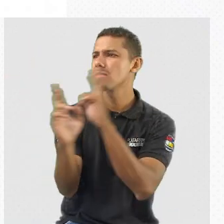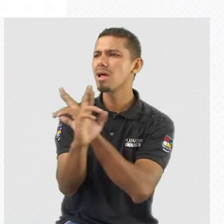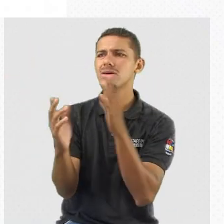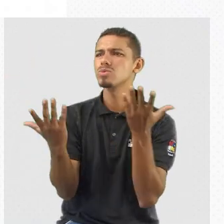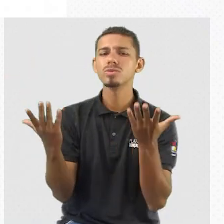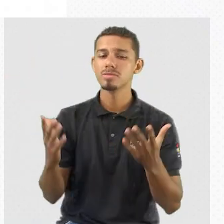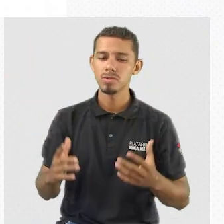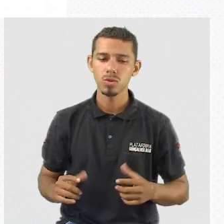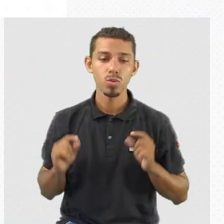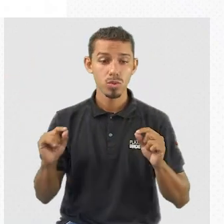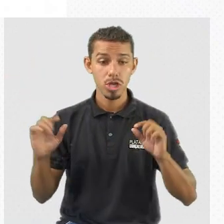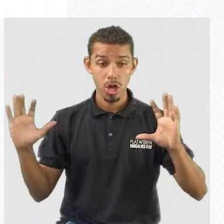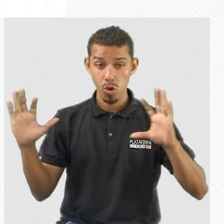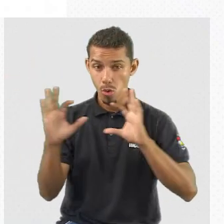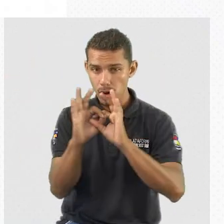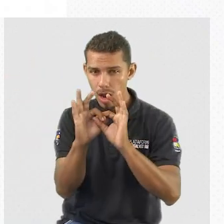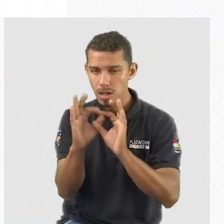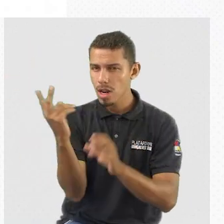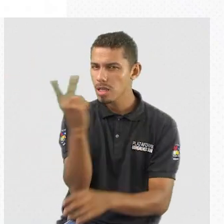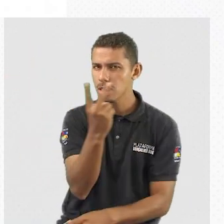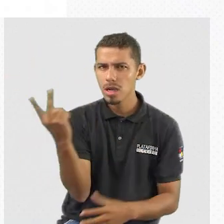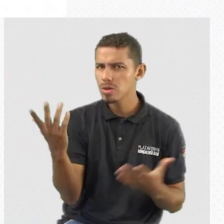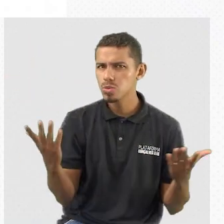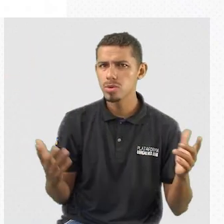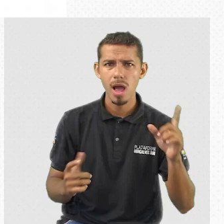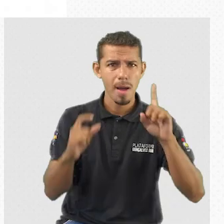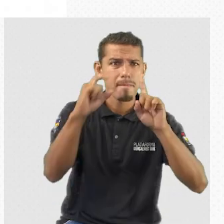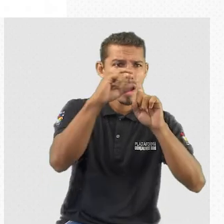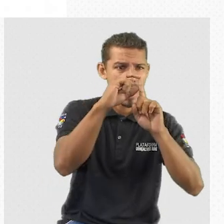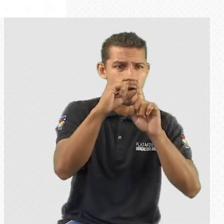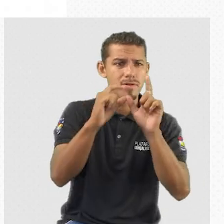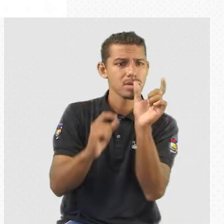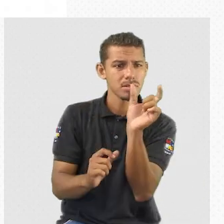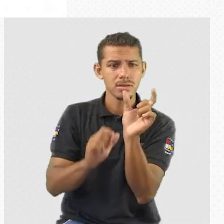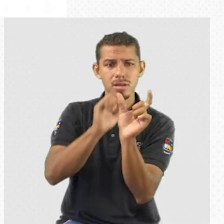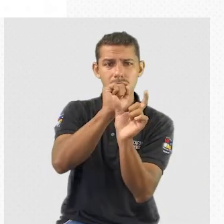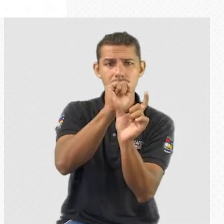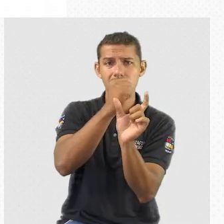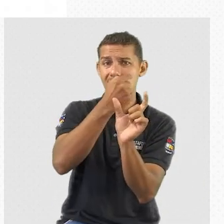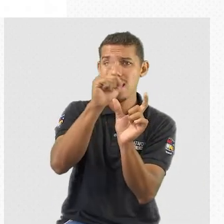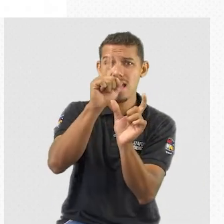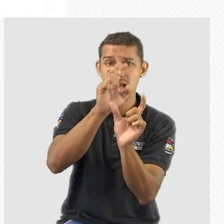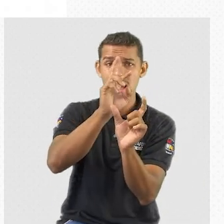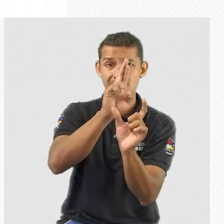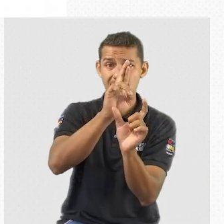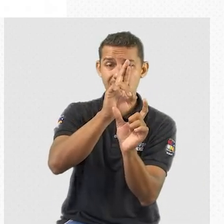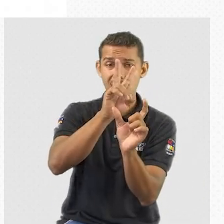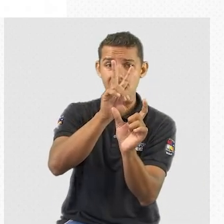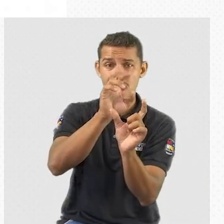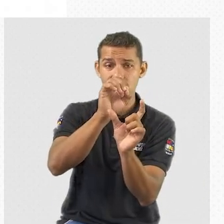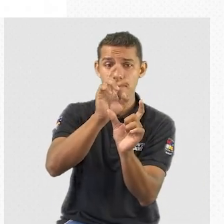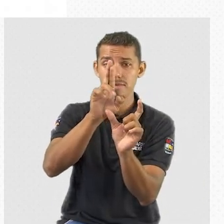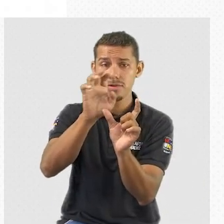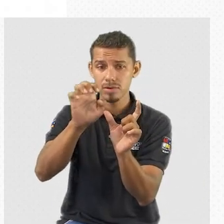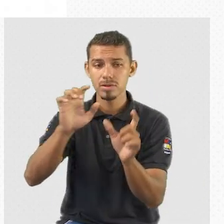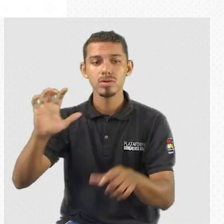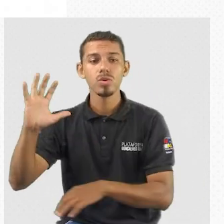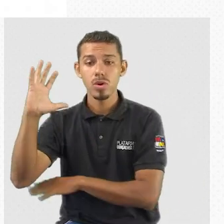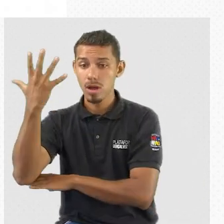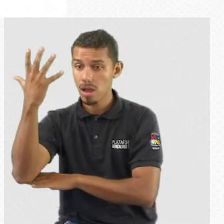que conecta essas duas coisas? O que conecta a palavra árvore com a